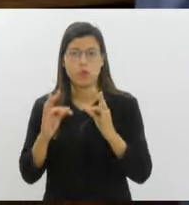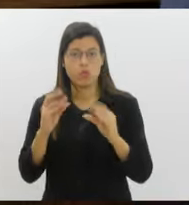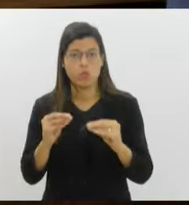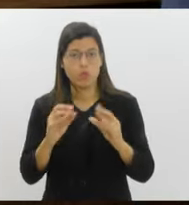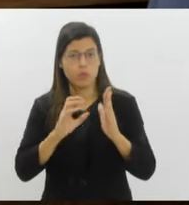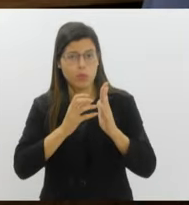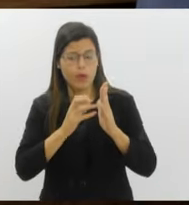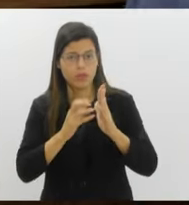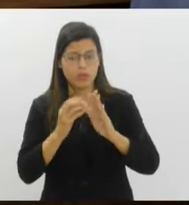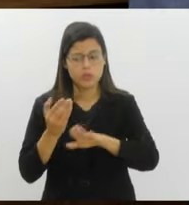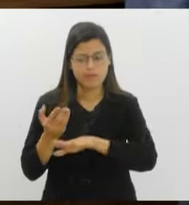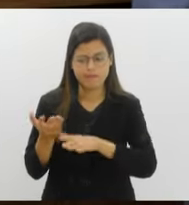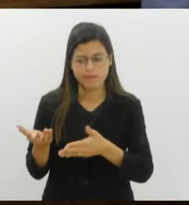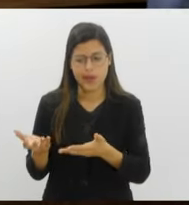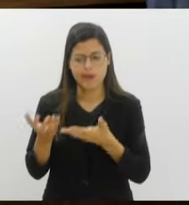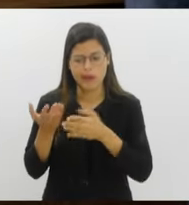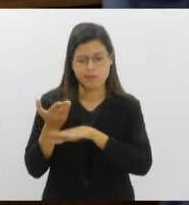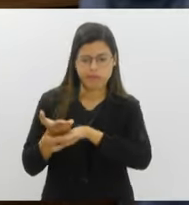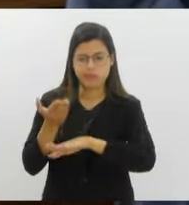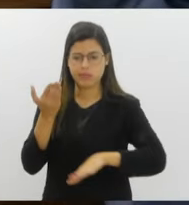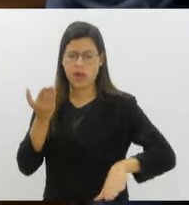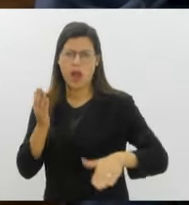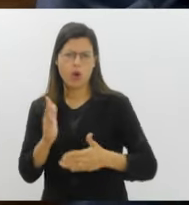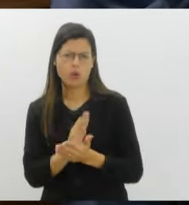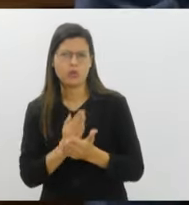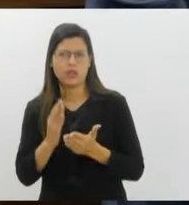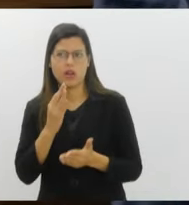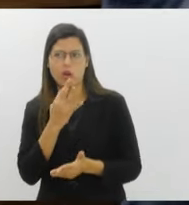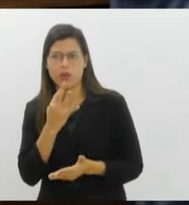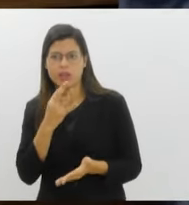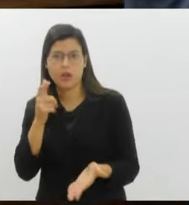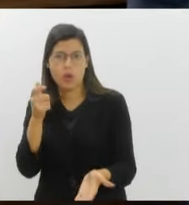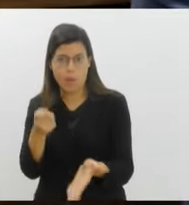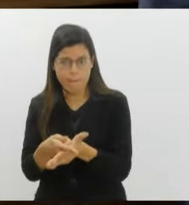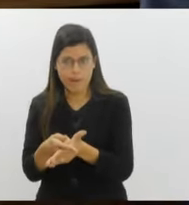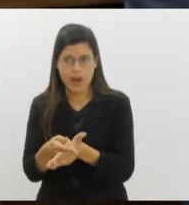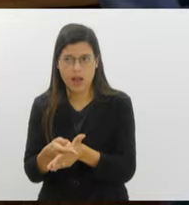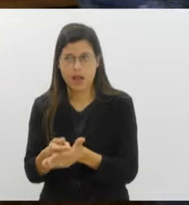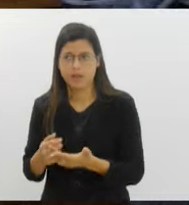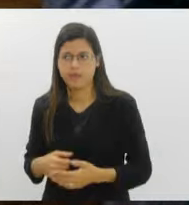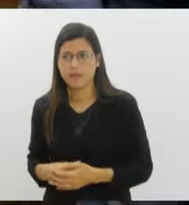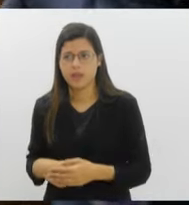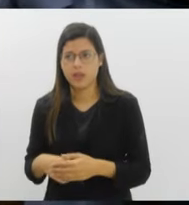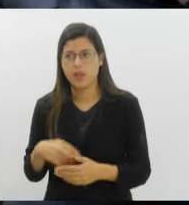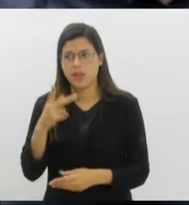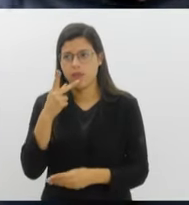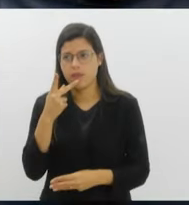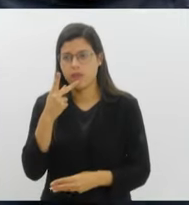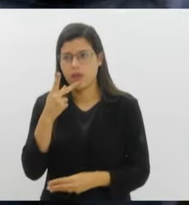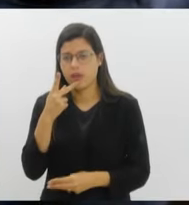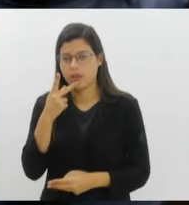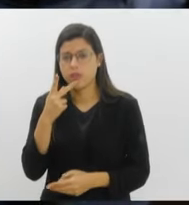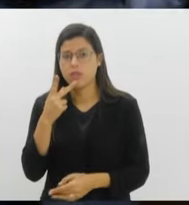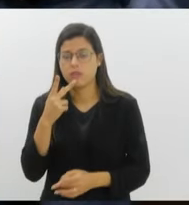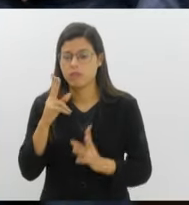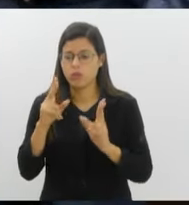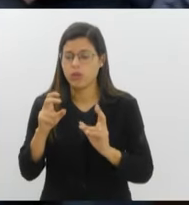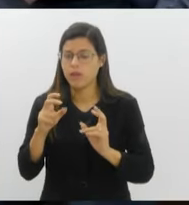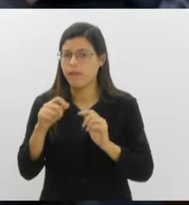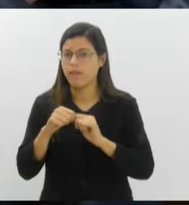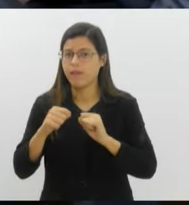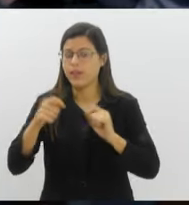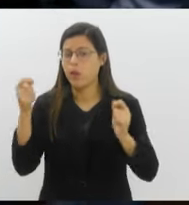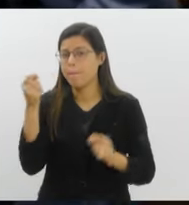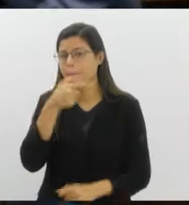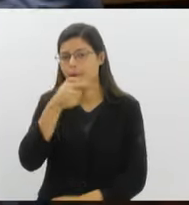dele. Aqueles que ele consegue comprar, ele compra aqui, compra ali. Aliás, ele fala até, ele faz piadas